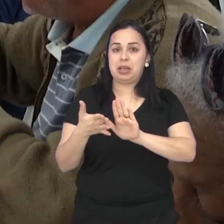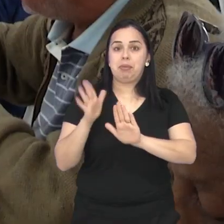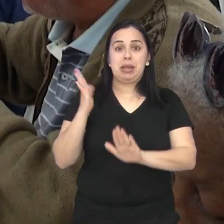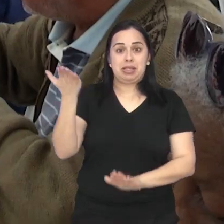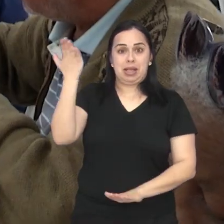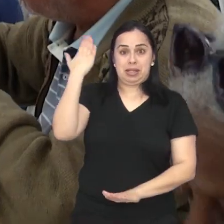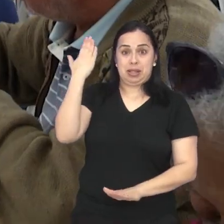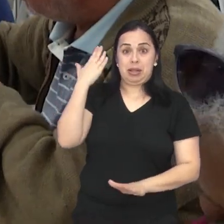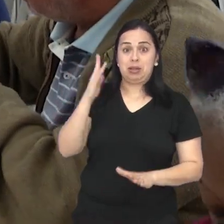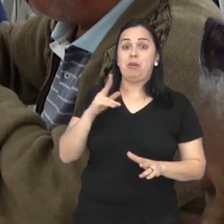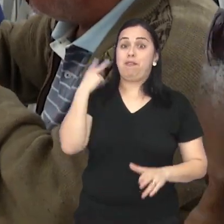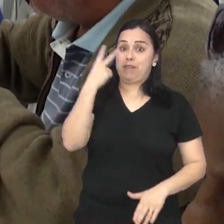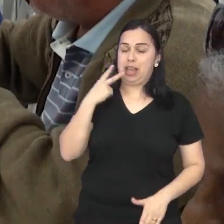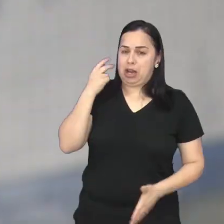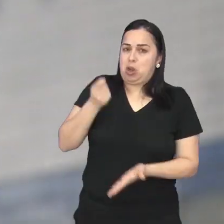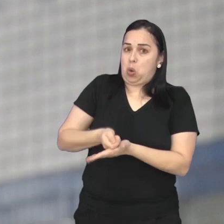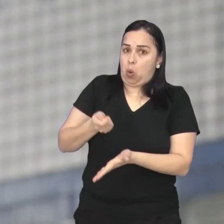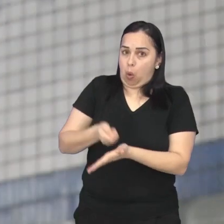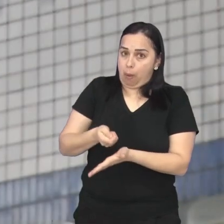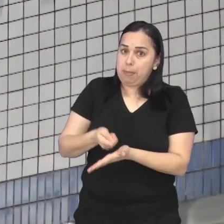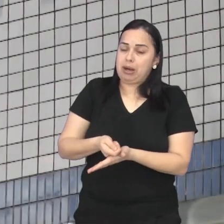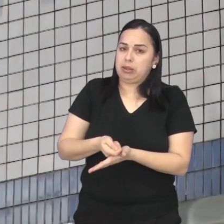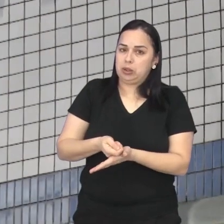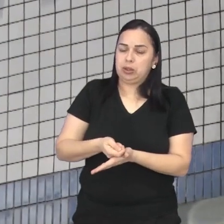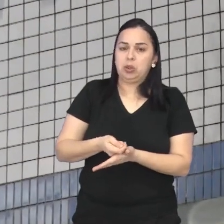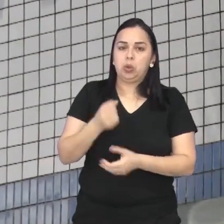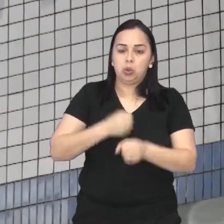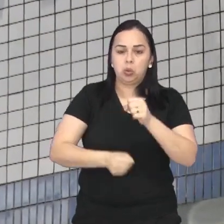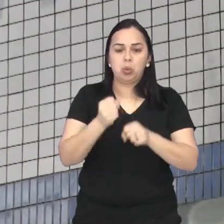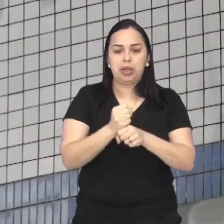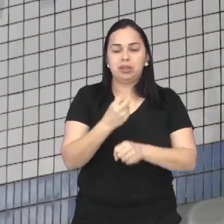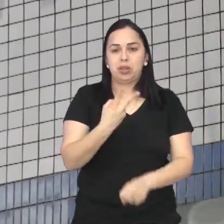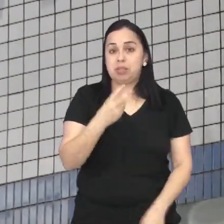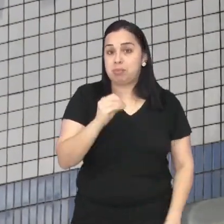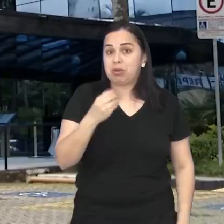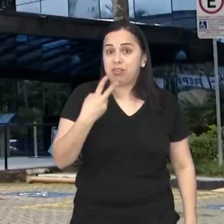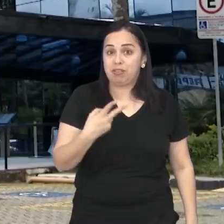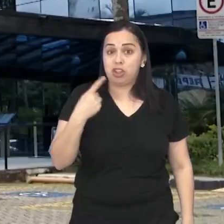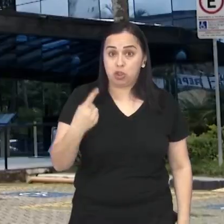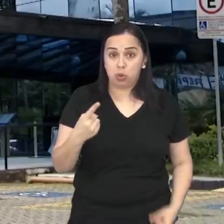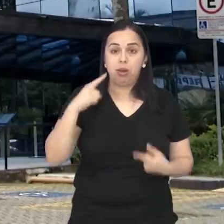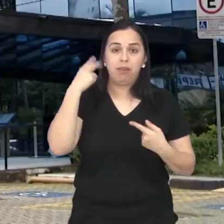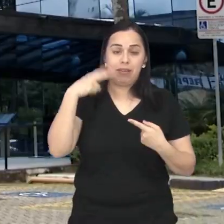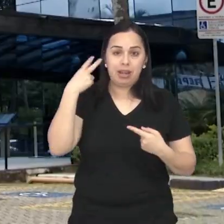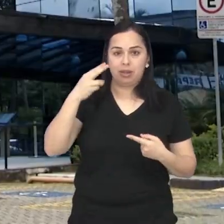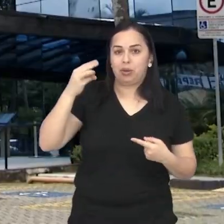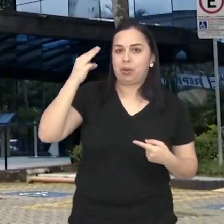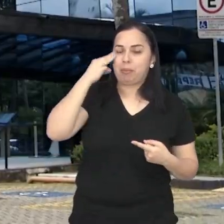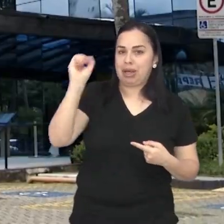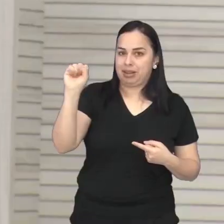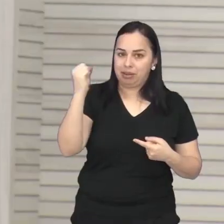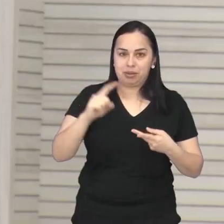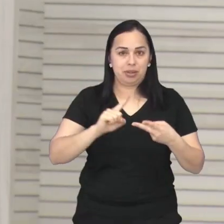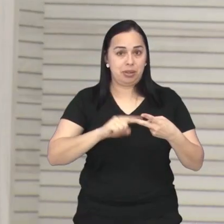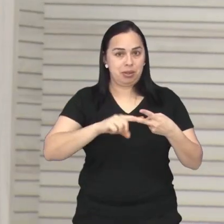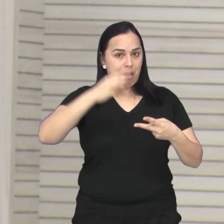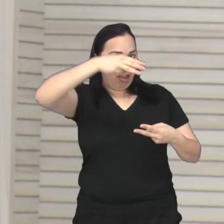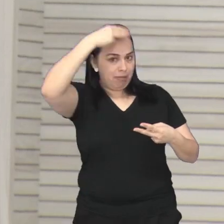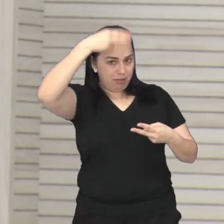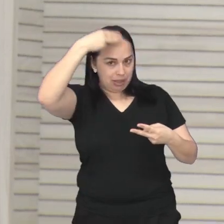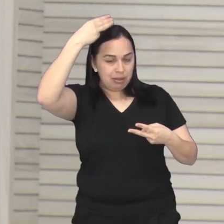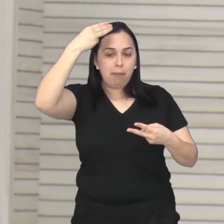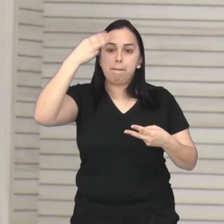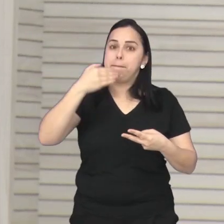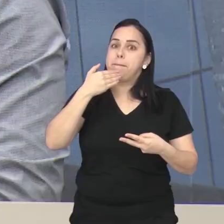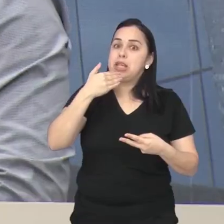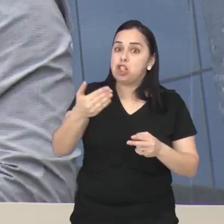município responde também a uma cobrança da Câmara, que já é antiga. Em 2021, os vereadores Marcão